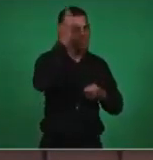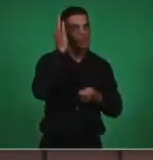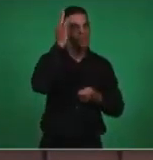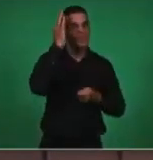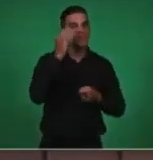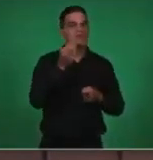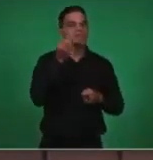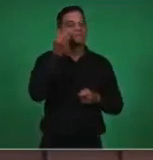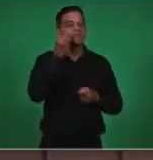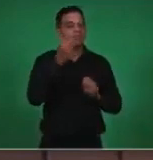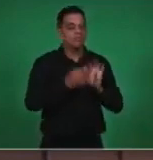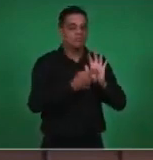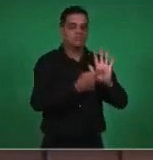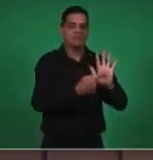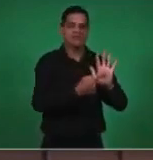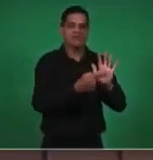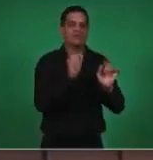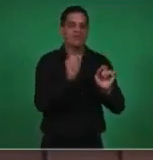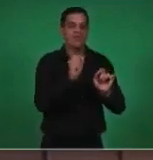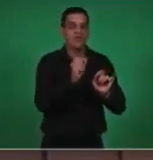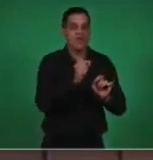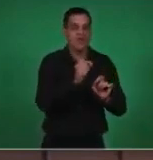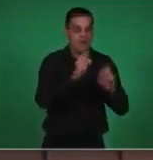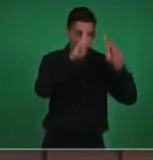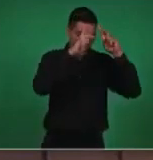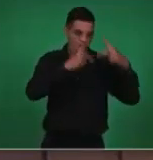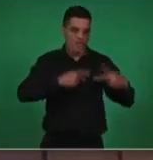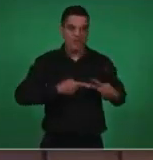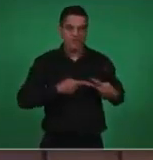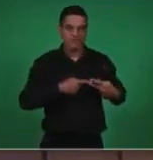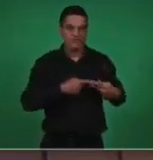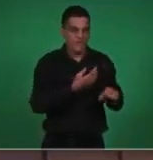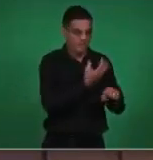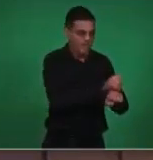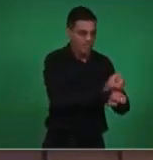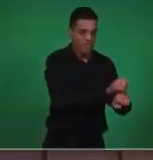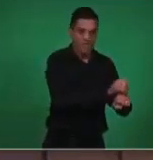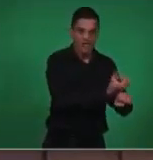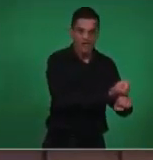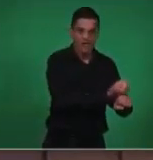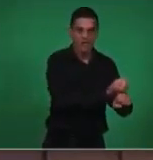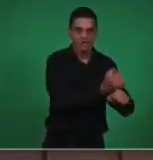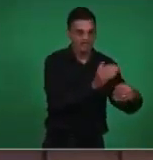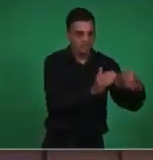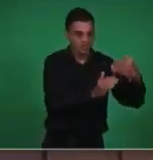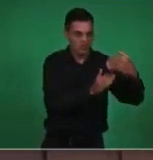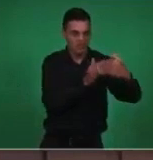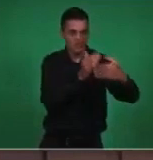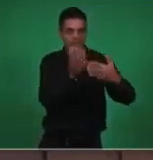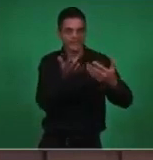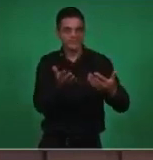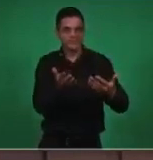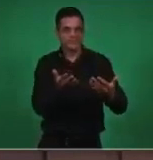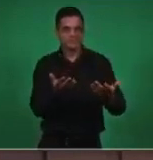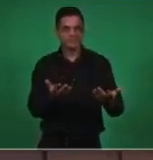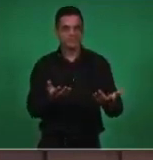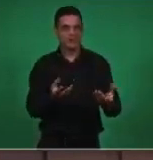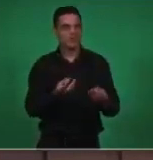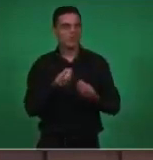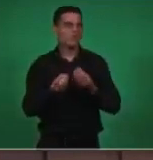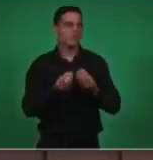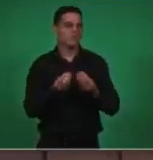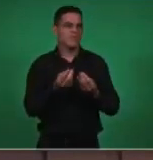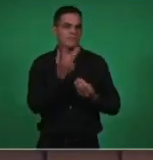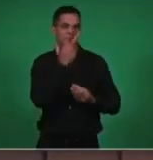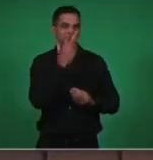também, unicamente a matéria. Olha só como que muitas das vezes a ação do mal, ela é